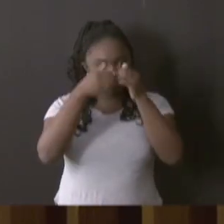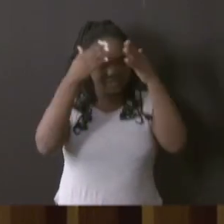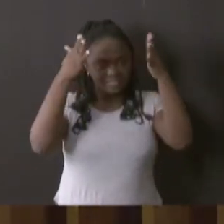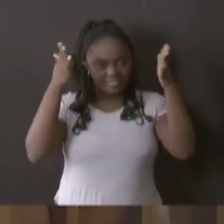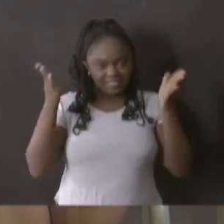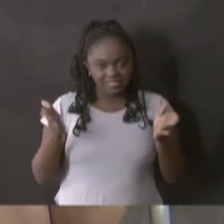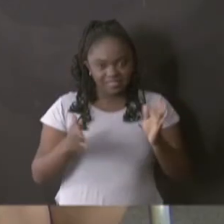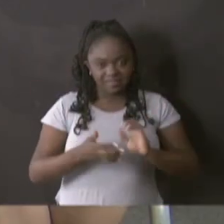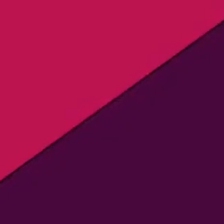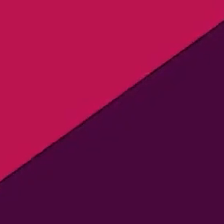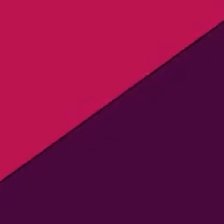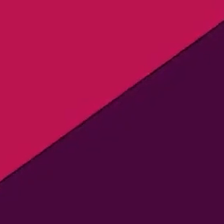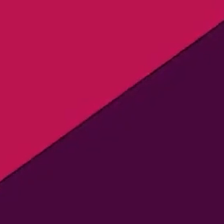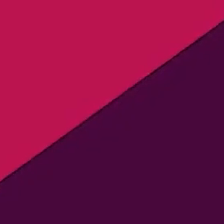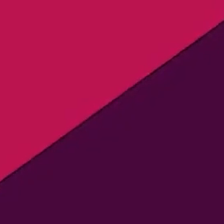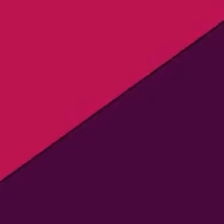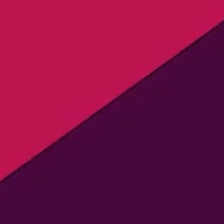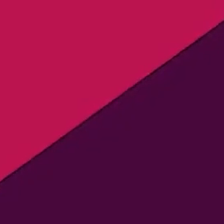lá.